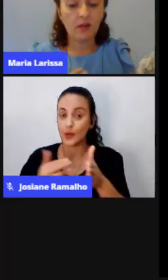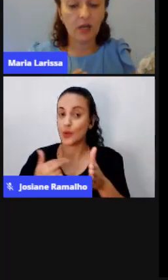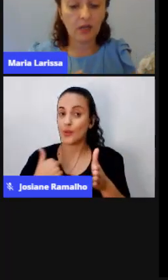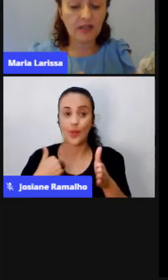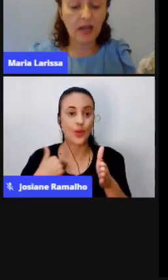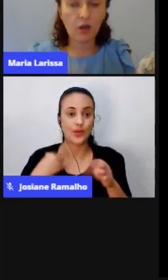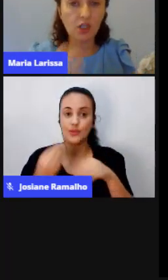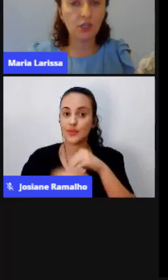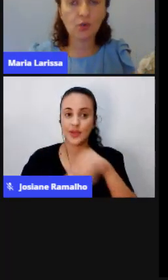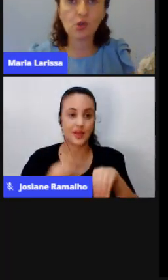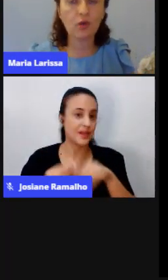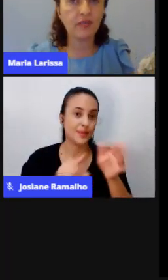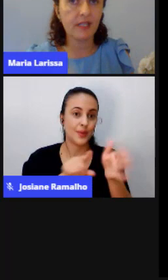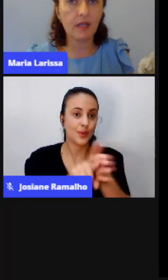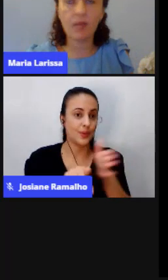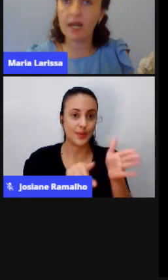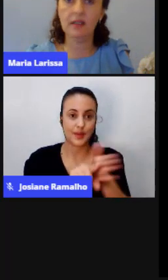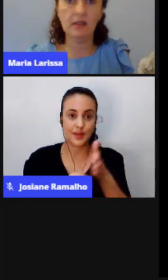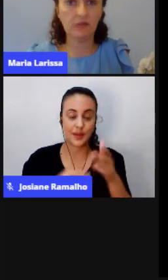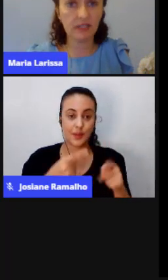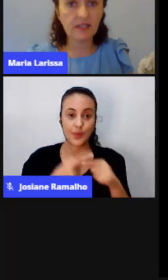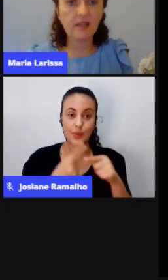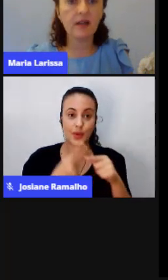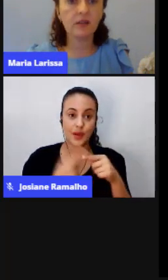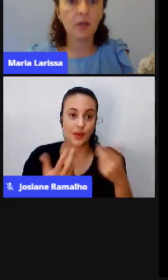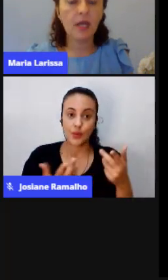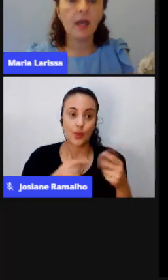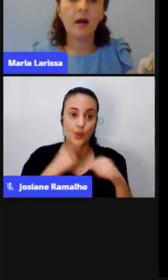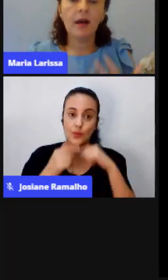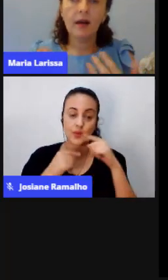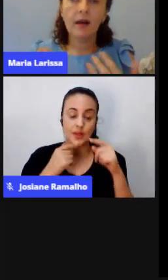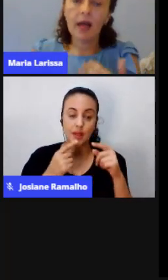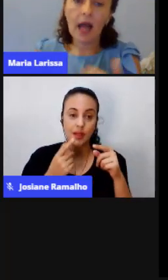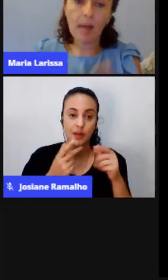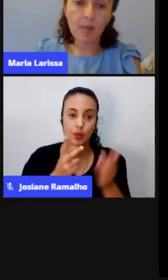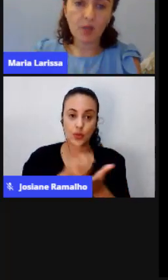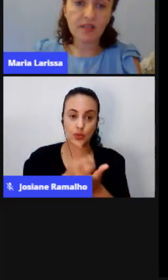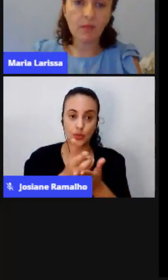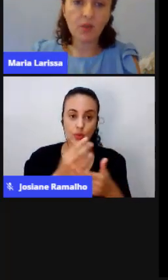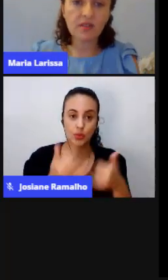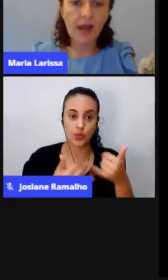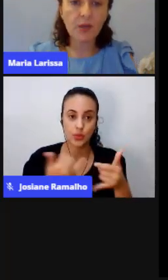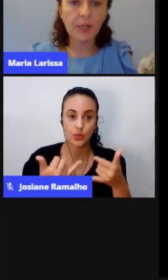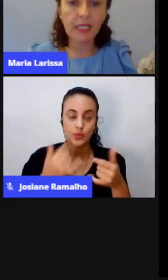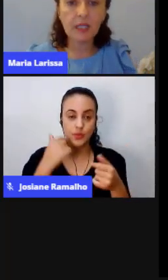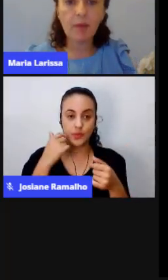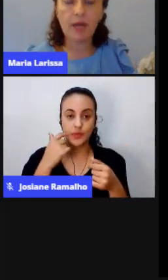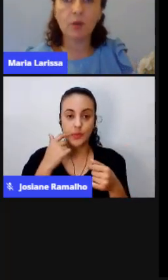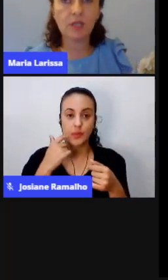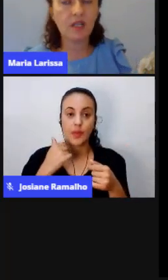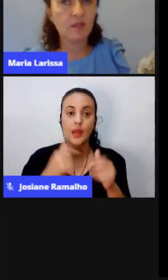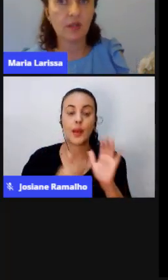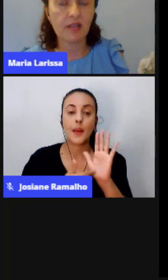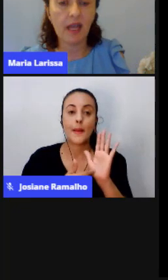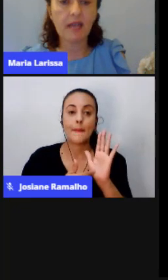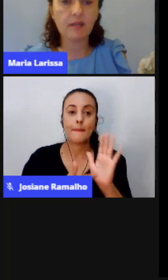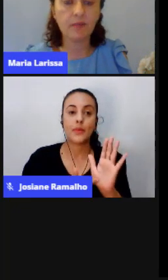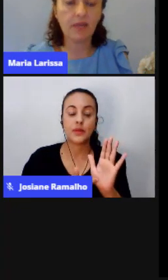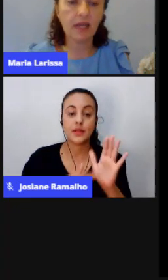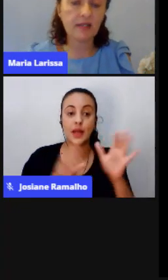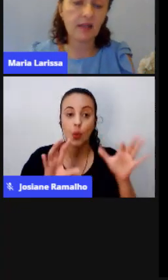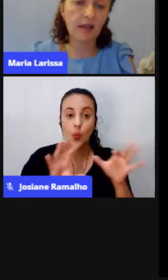porque a lógica do jogo vai ser quebrada e ele não vai dar certo. A próxima, mostrar o link para outra